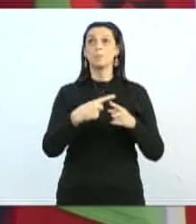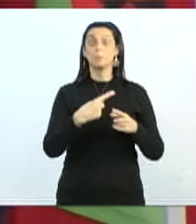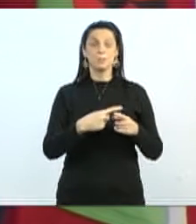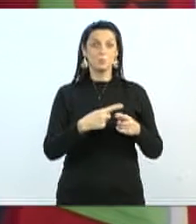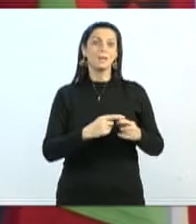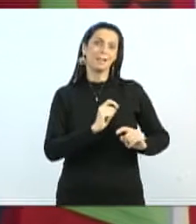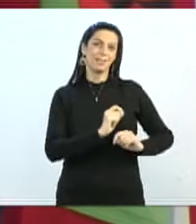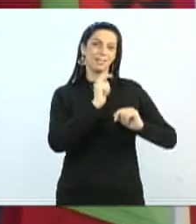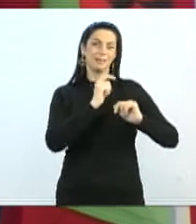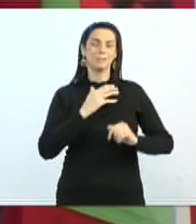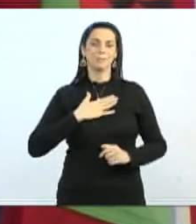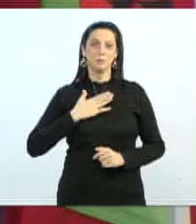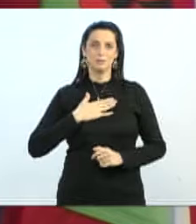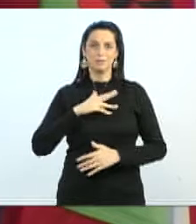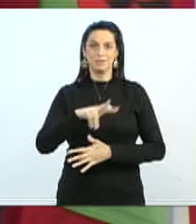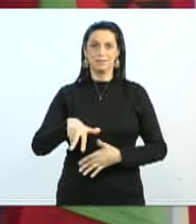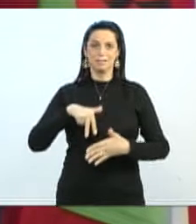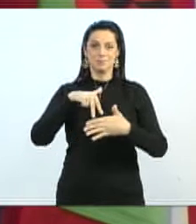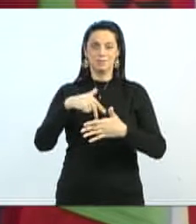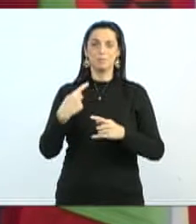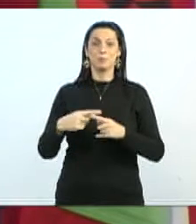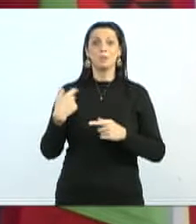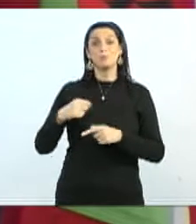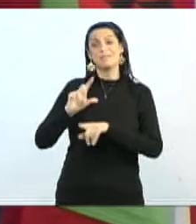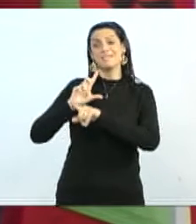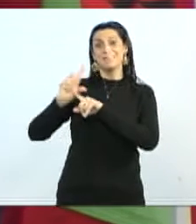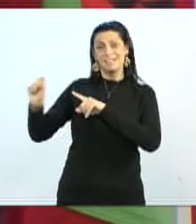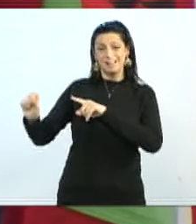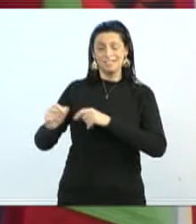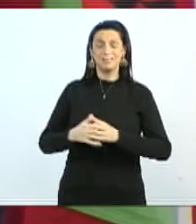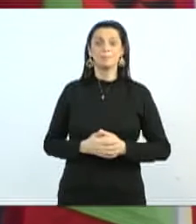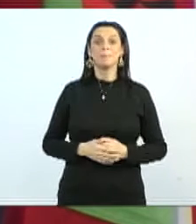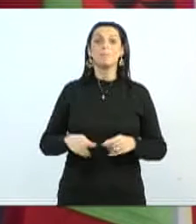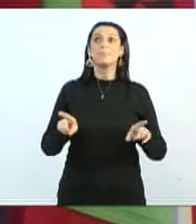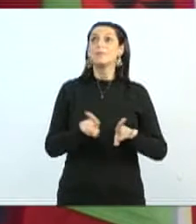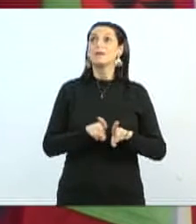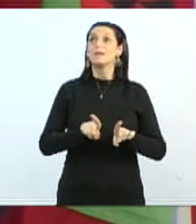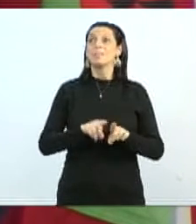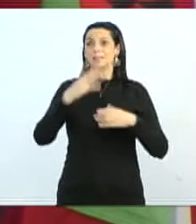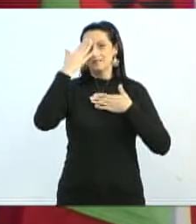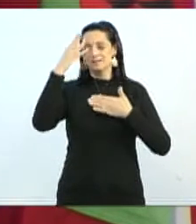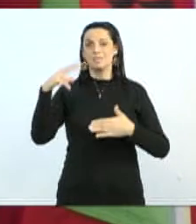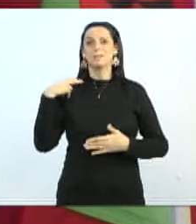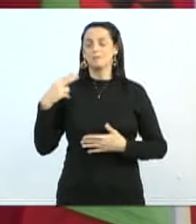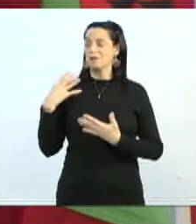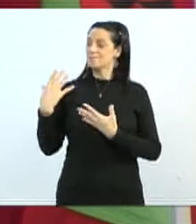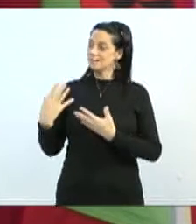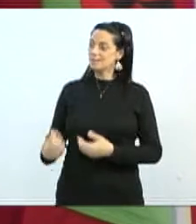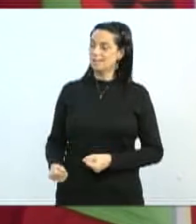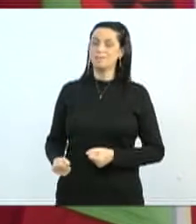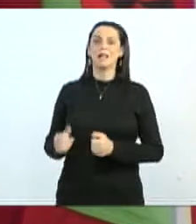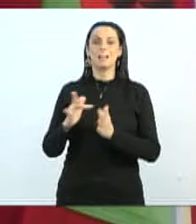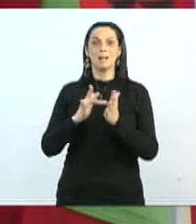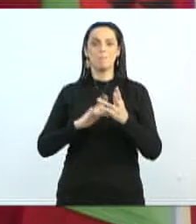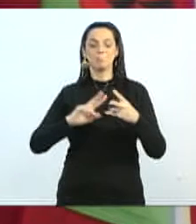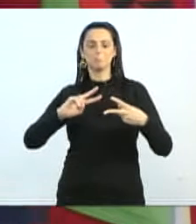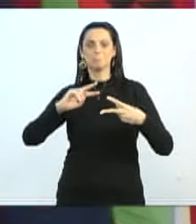da palavra, por conta de uma agenda que eu tenho depois, e agradecer também aos vereadores por ter invertido a ordem do